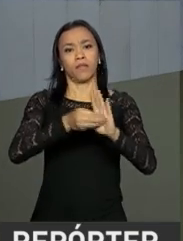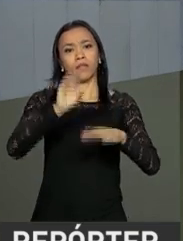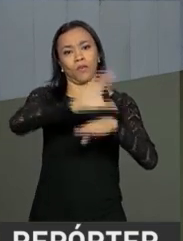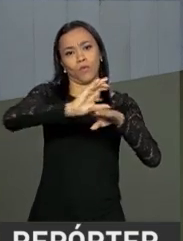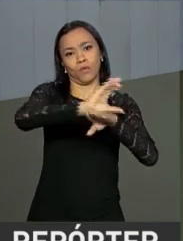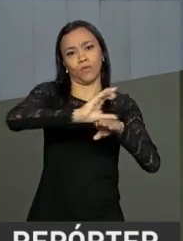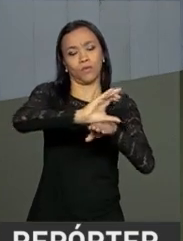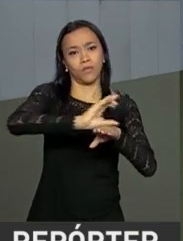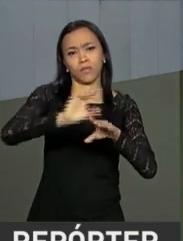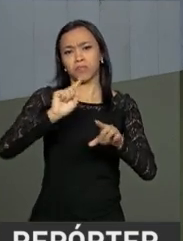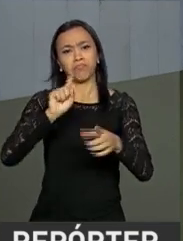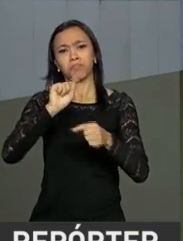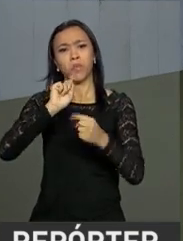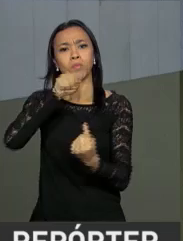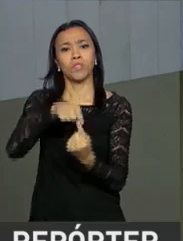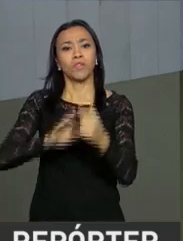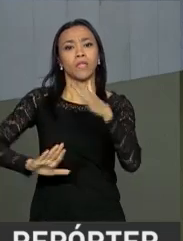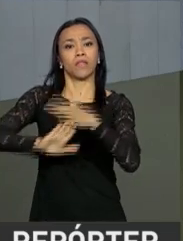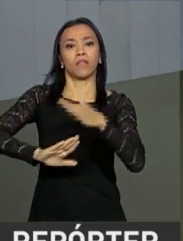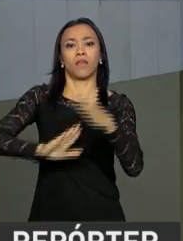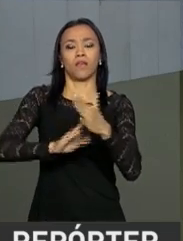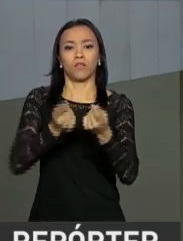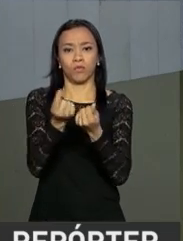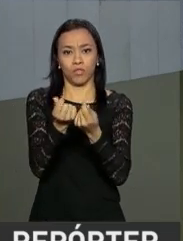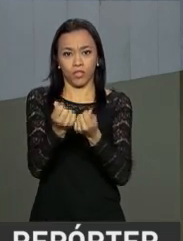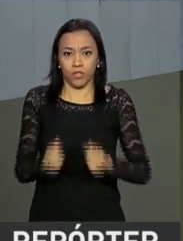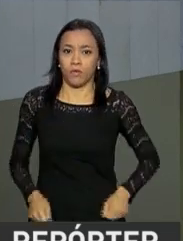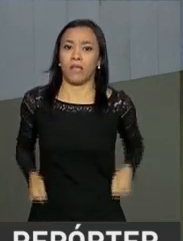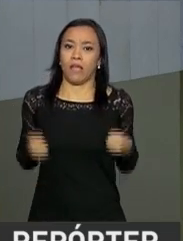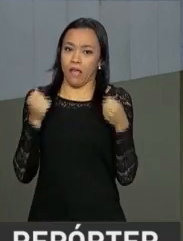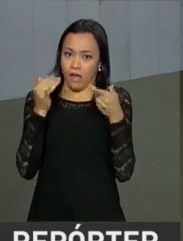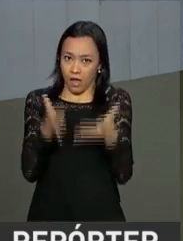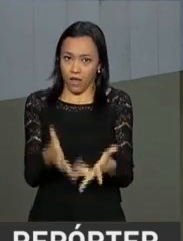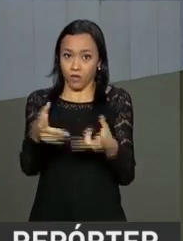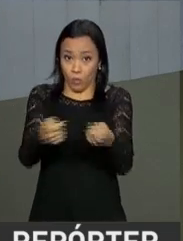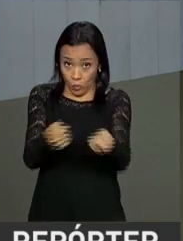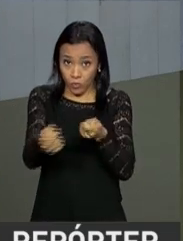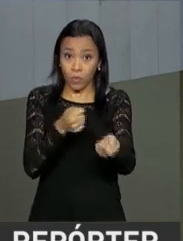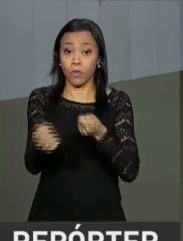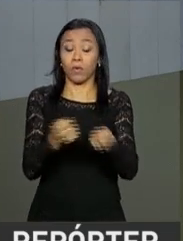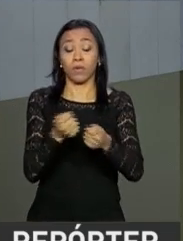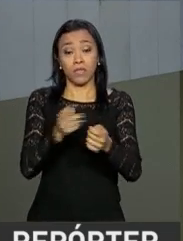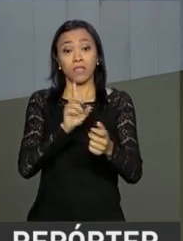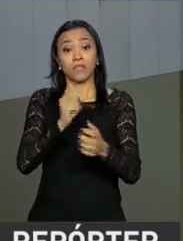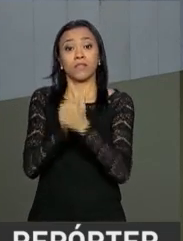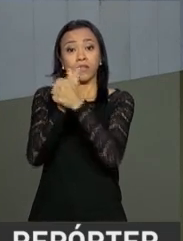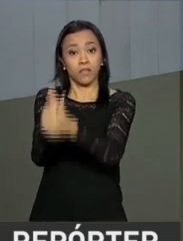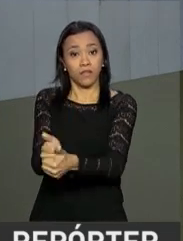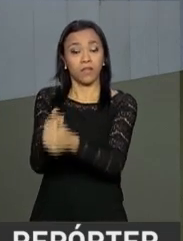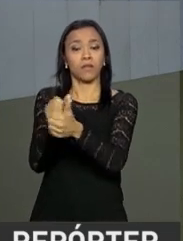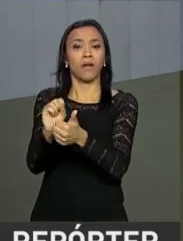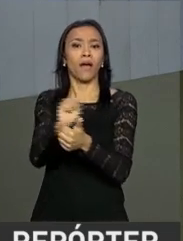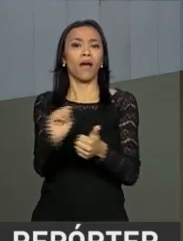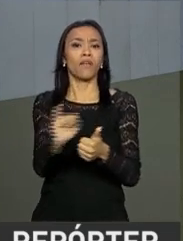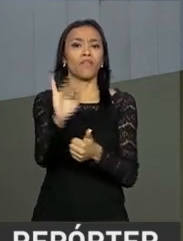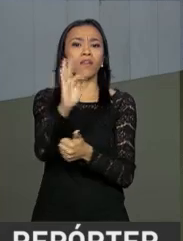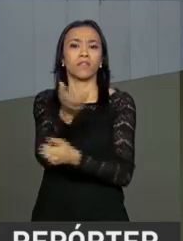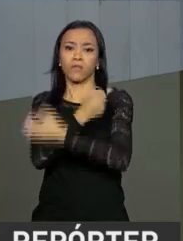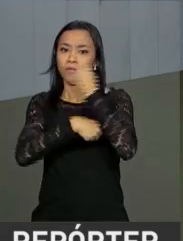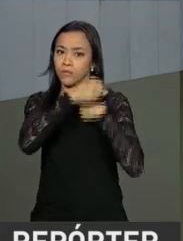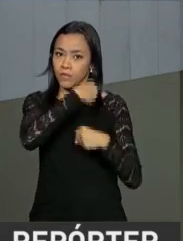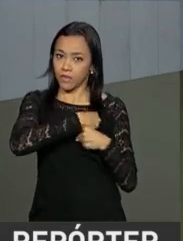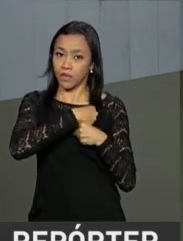o estabelecimento de um teto para o crescimento dos gastos públicos com base na inflação do ano anterior.